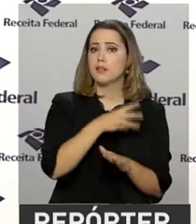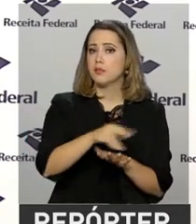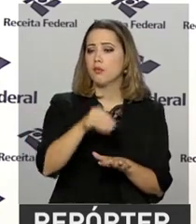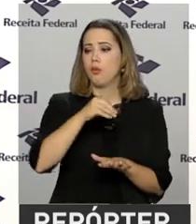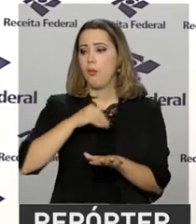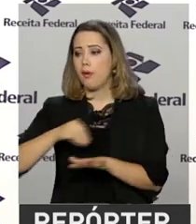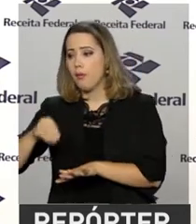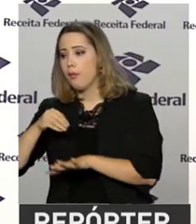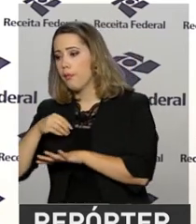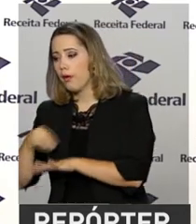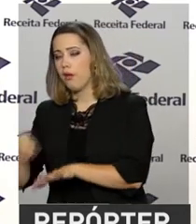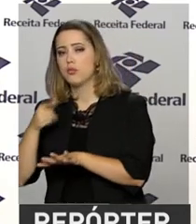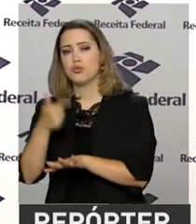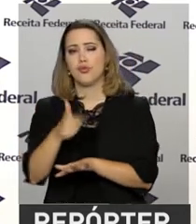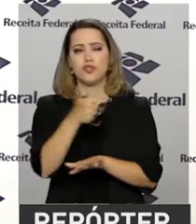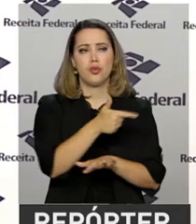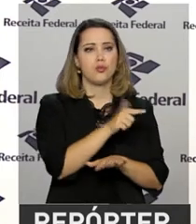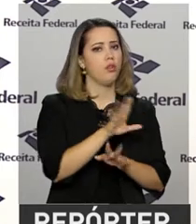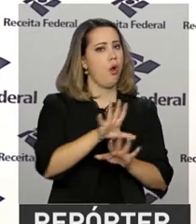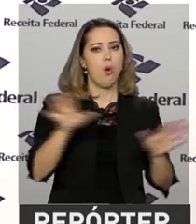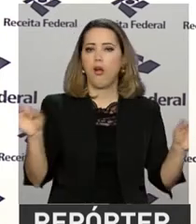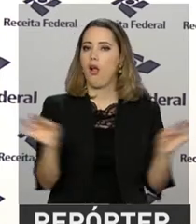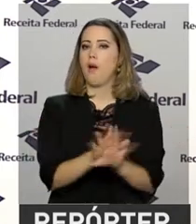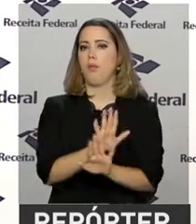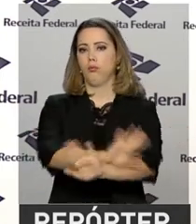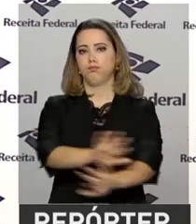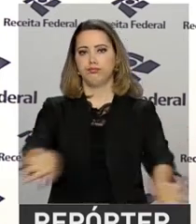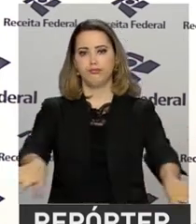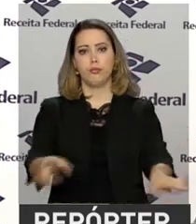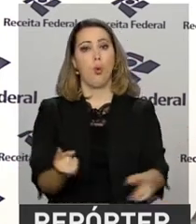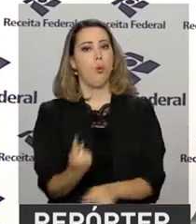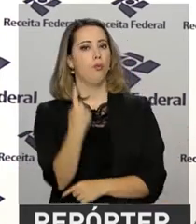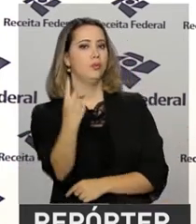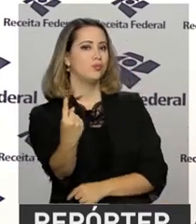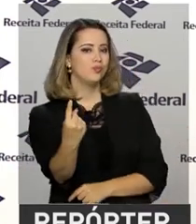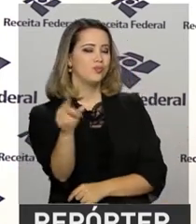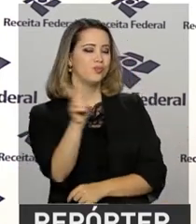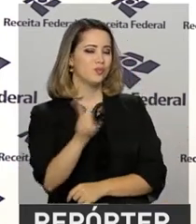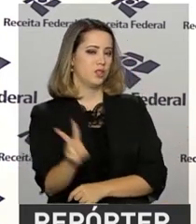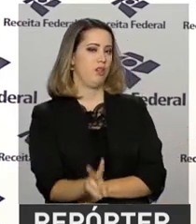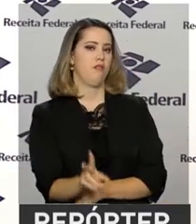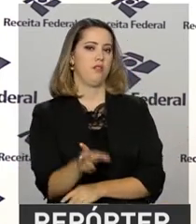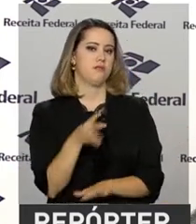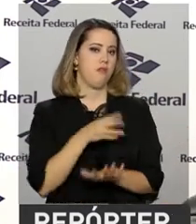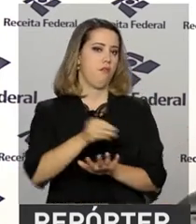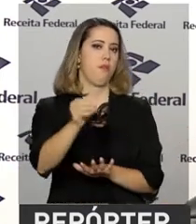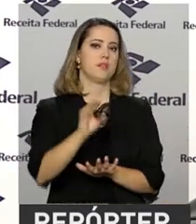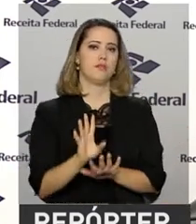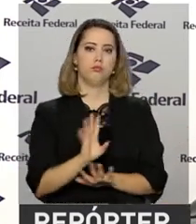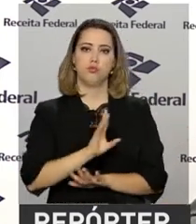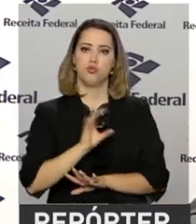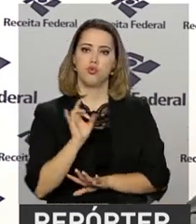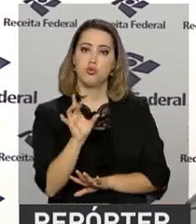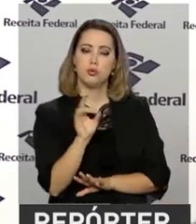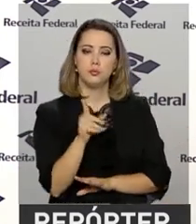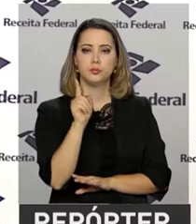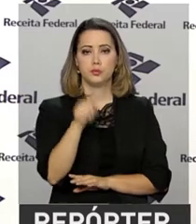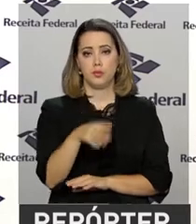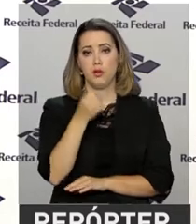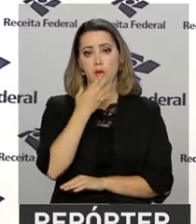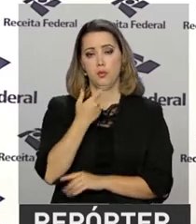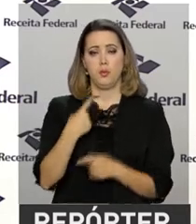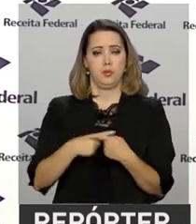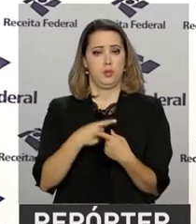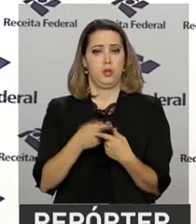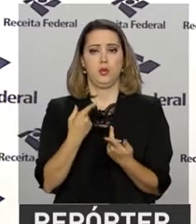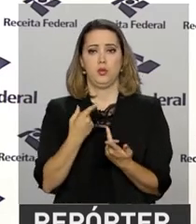né? Por conta com a implantação desse novo sistema de informação. E a vantagem do E-Social, ele é muito interessante porque ele não é uma